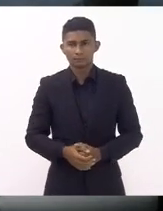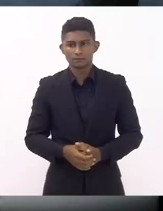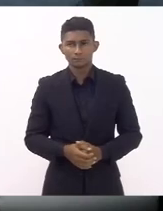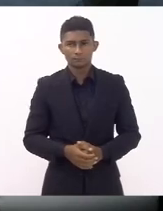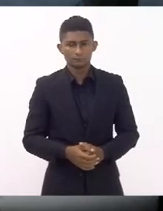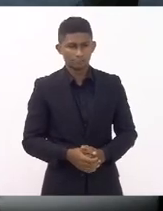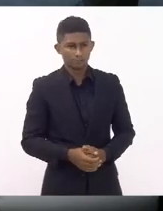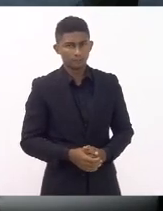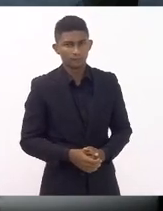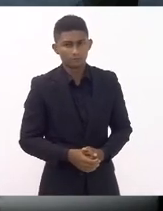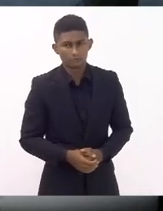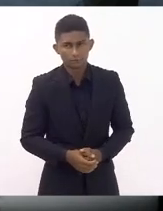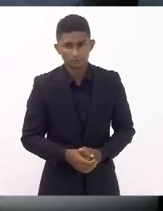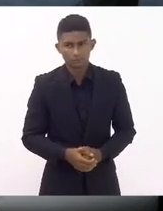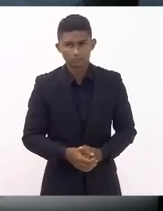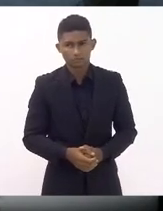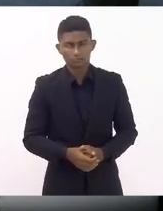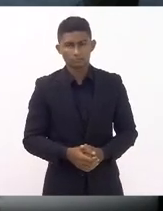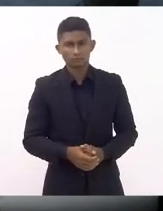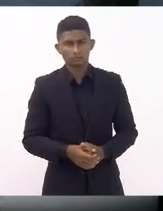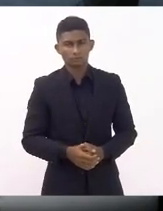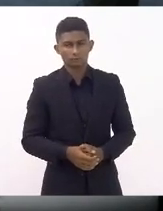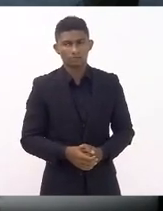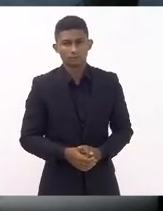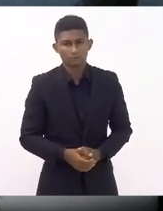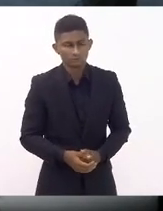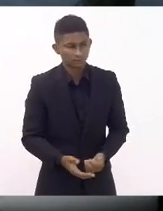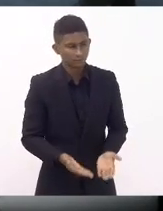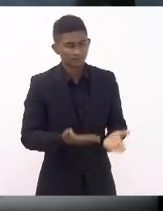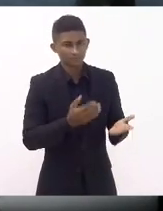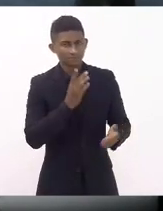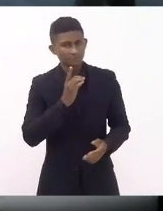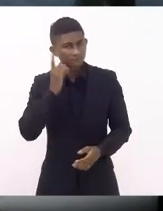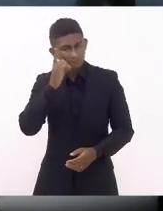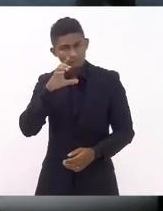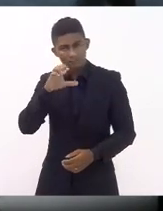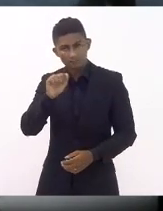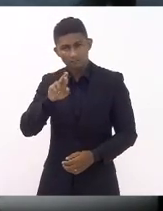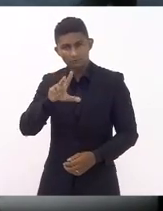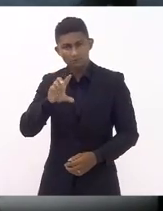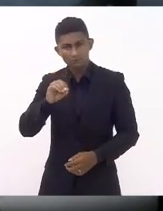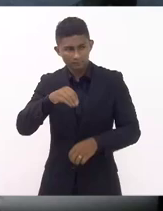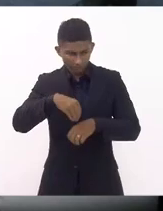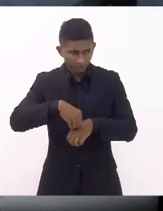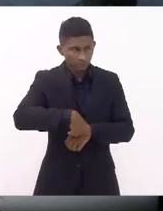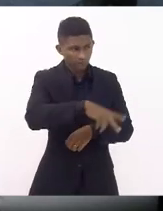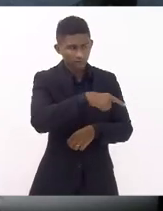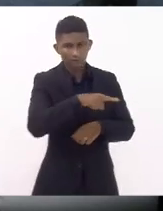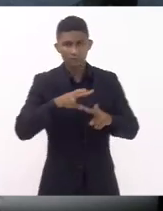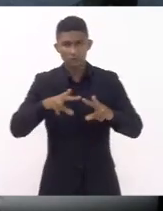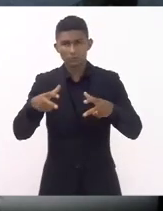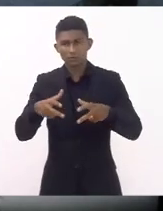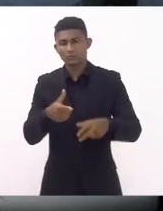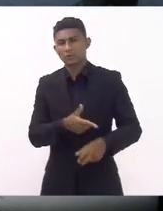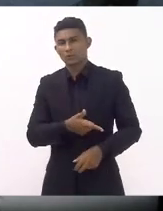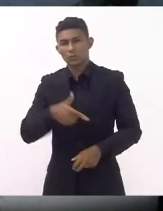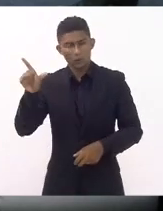Senhor presidente, depois dessa fala do deputado Carlos Augusto, quero sugerir que ele vá para outra comissão, inclusive.